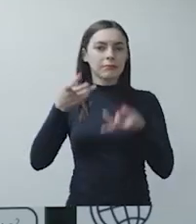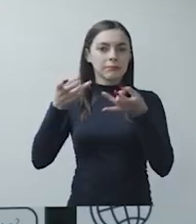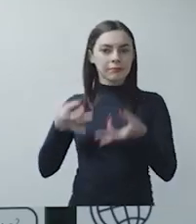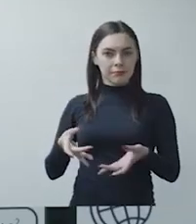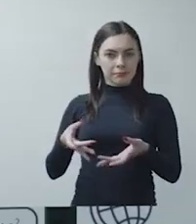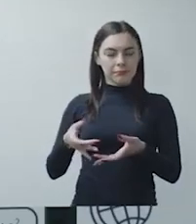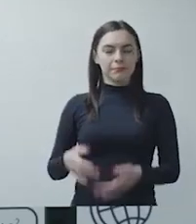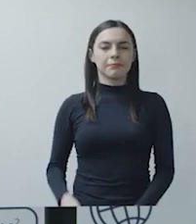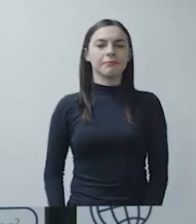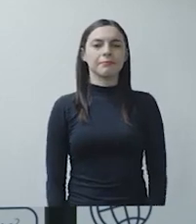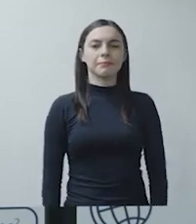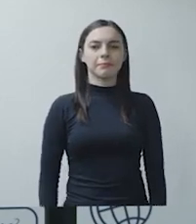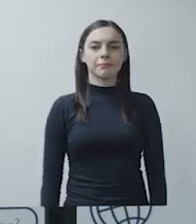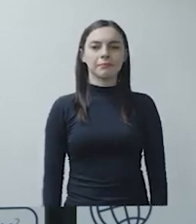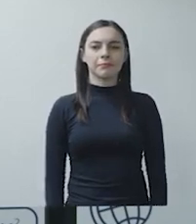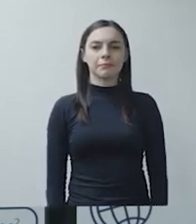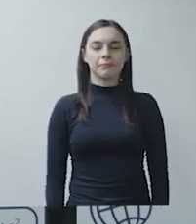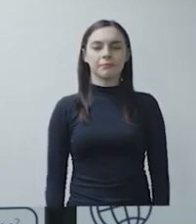5 queijos. Muito bem.